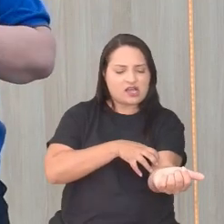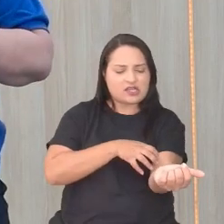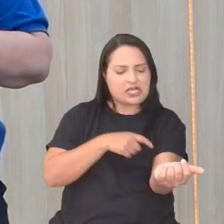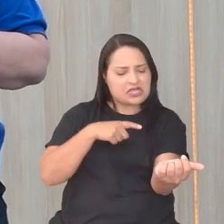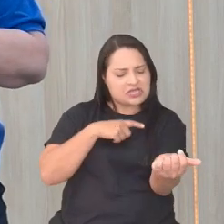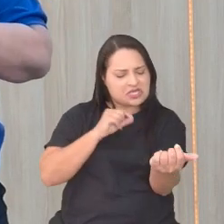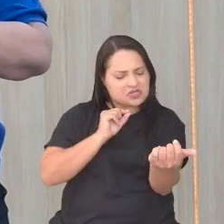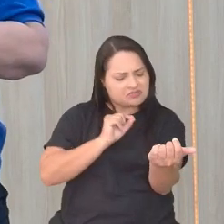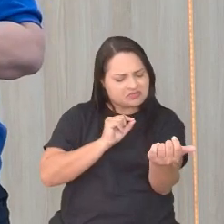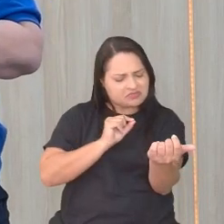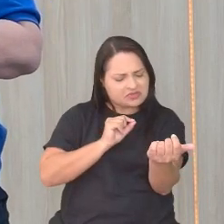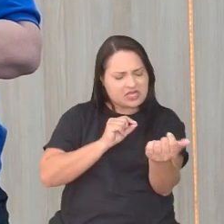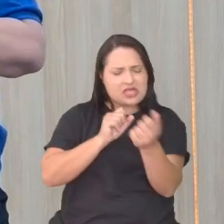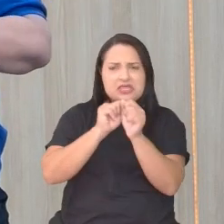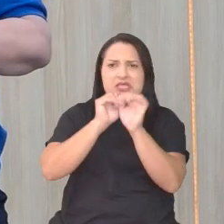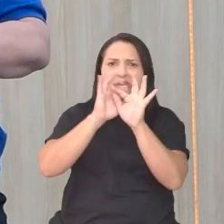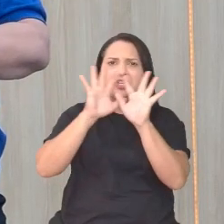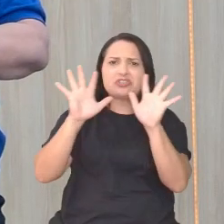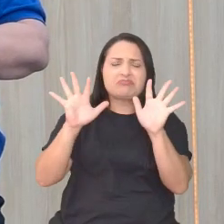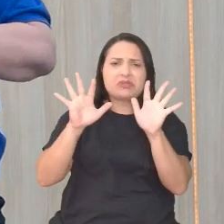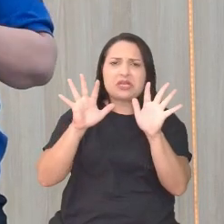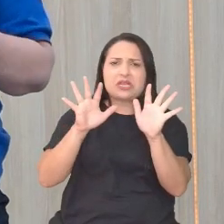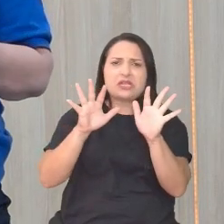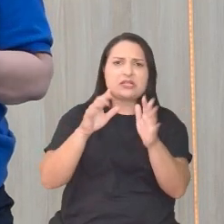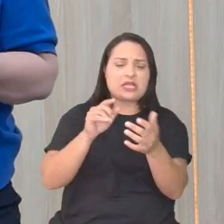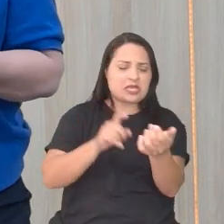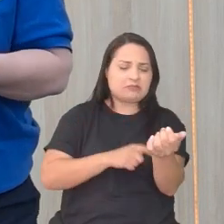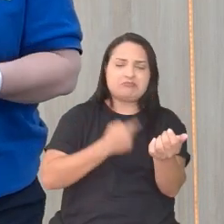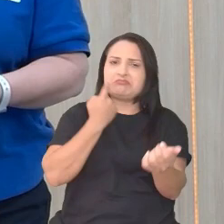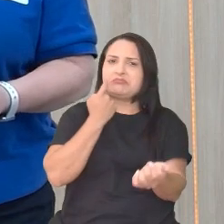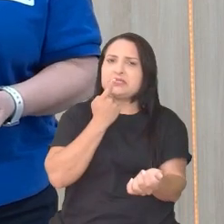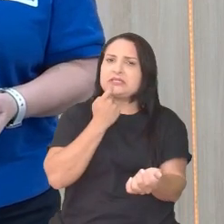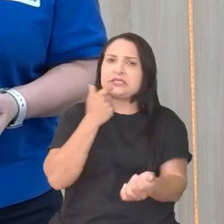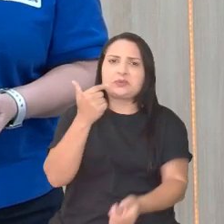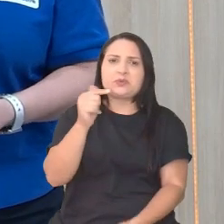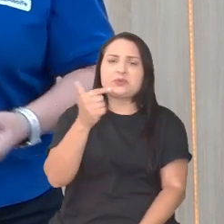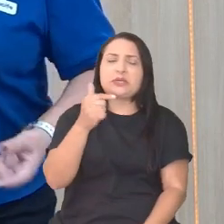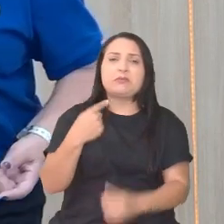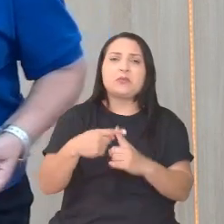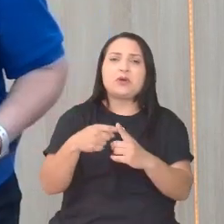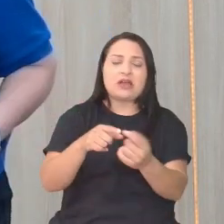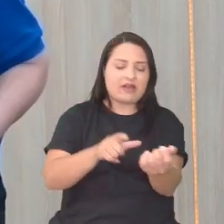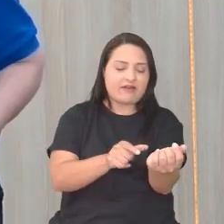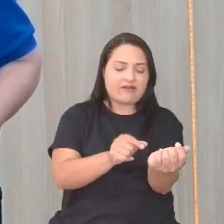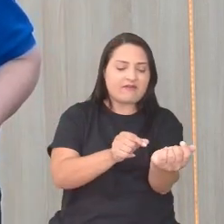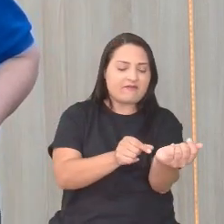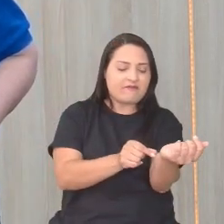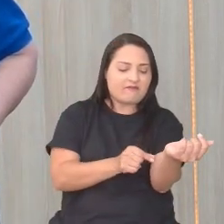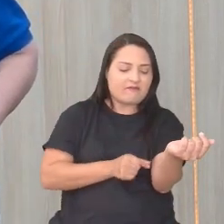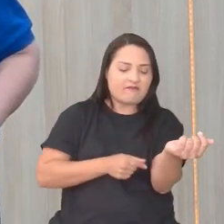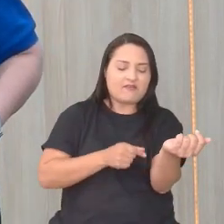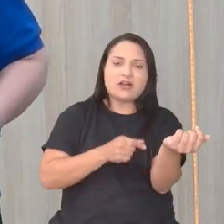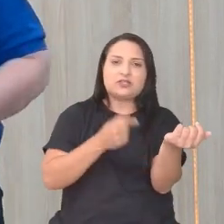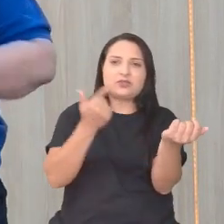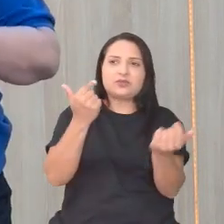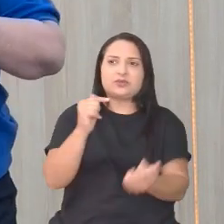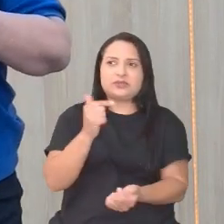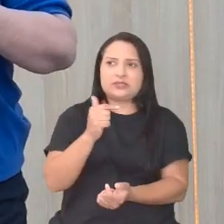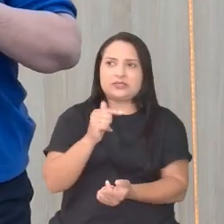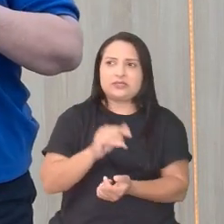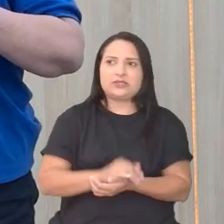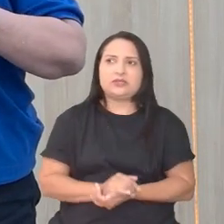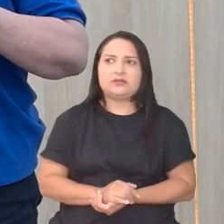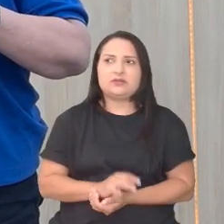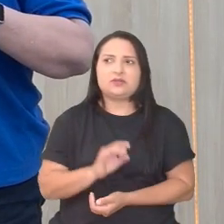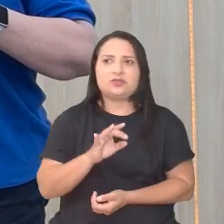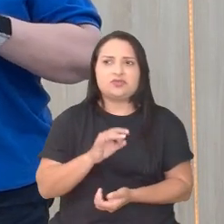um líquidozinho transparente e não sangue, porque a gente não rompeu nenhum vaso, porque nós arranhamos apenas essa